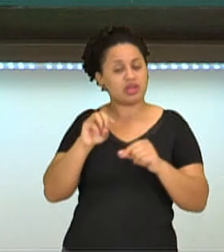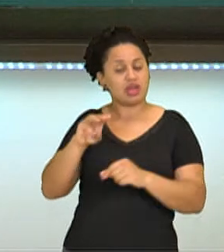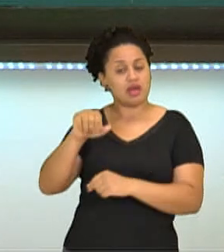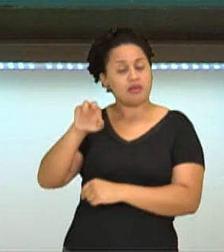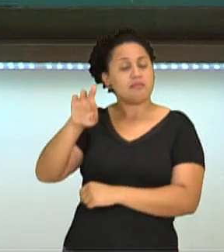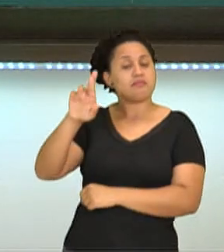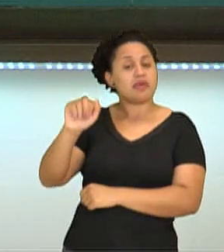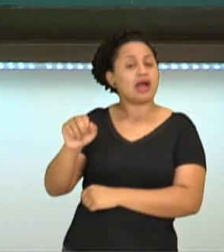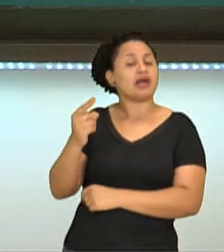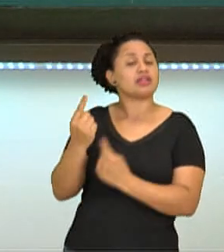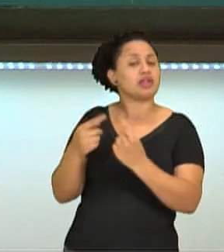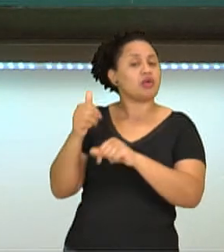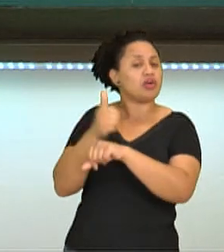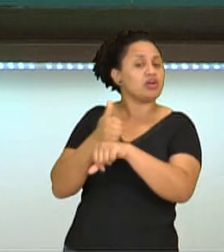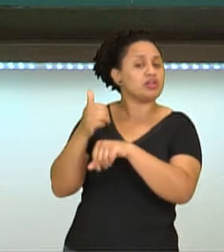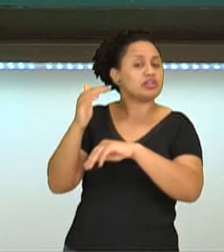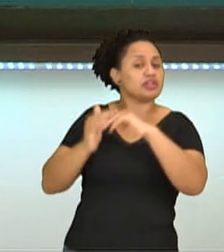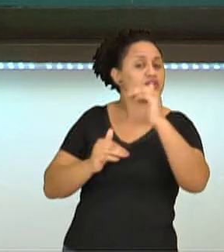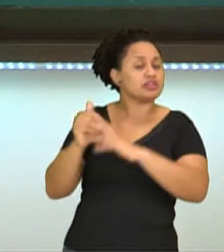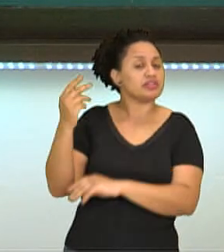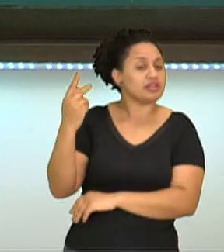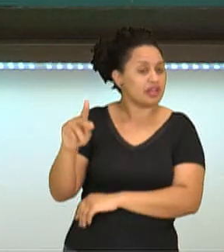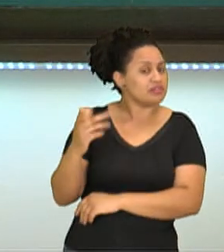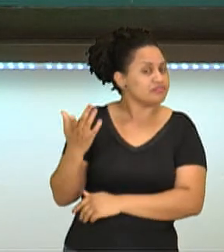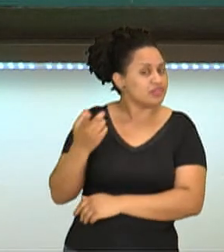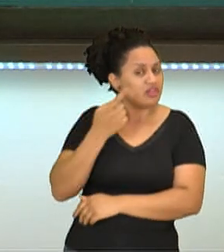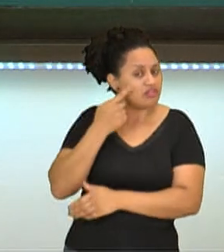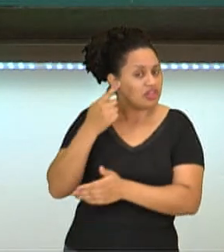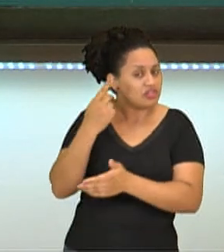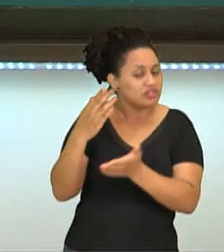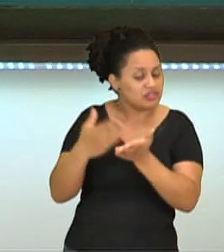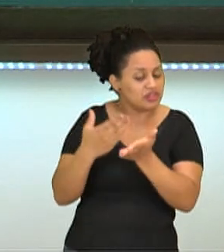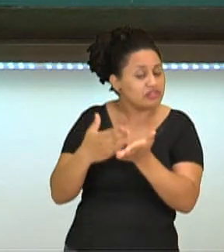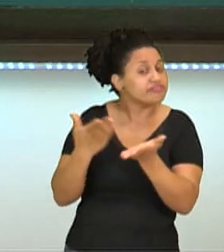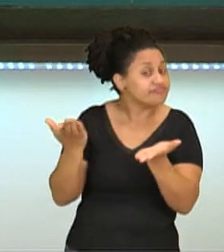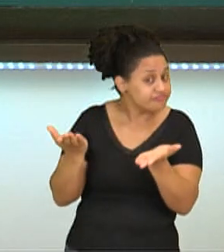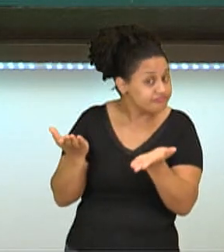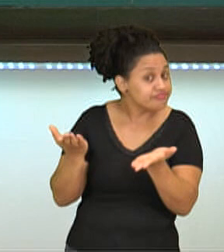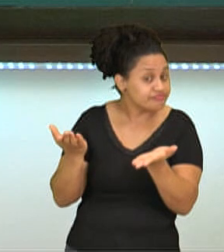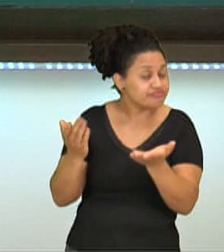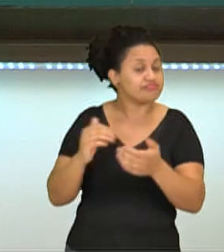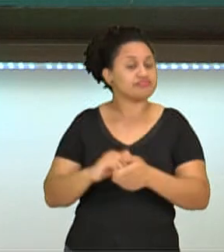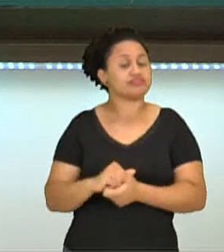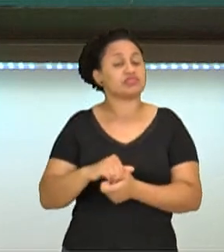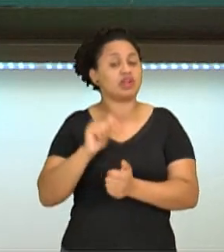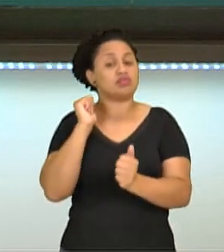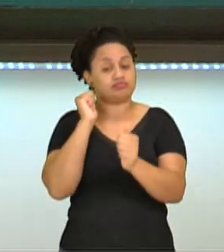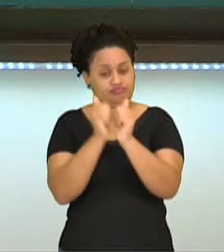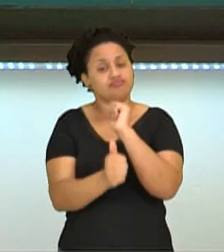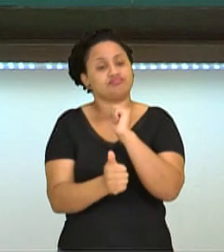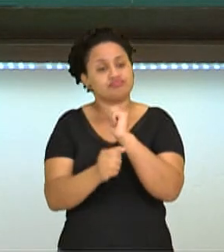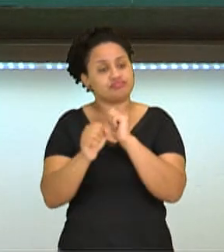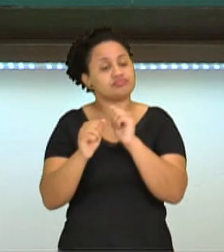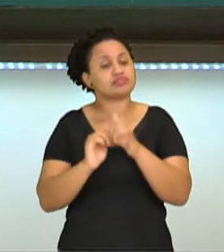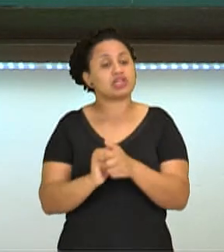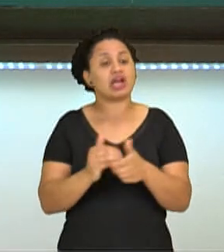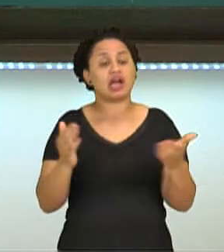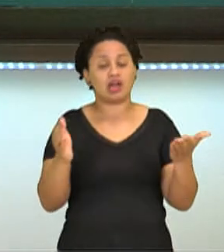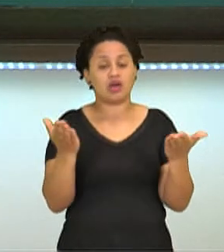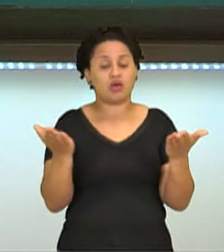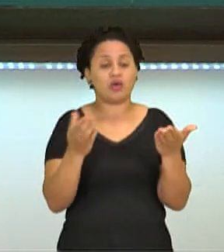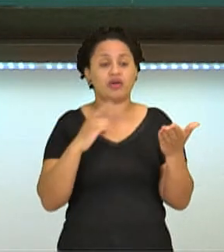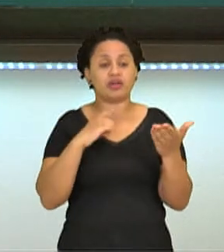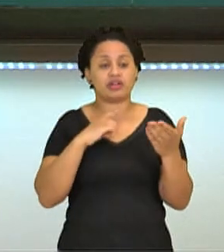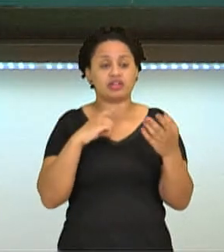Qual era a occupation dela? Olha novamente aí no seu caderno. Então, soccer player. Aqui a teacher trouxe